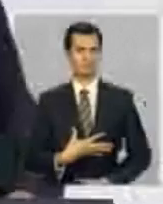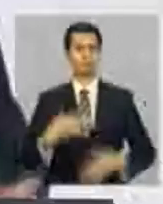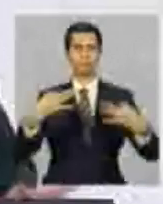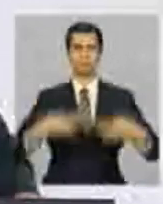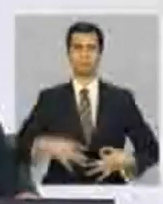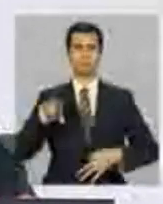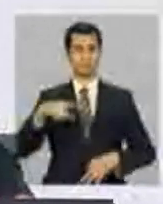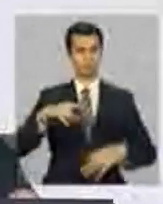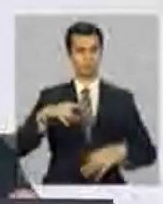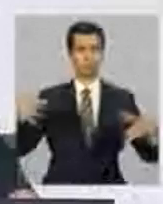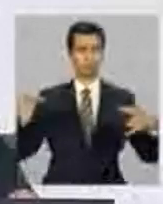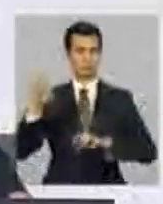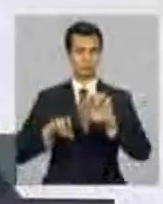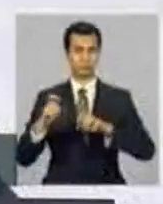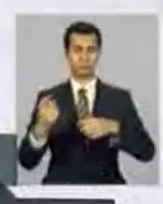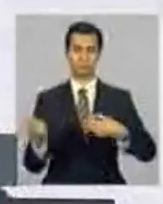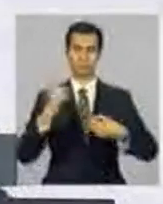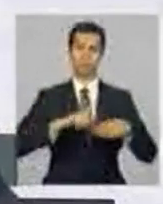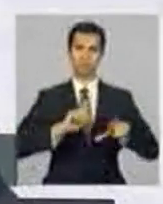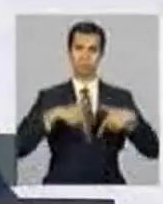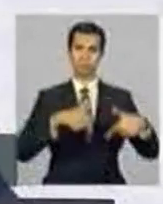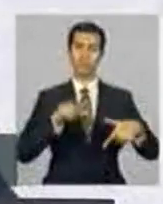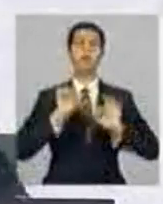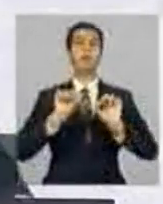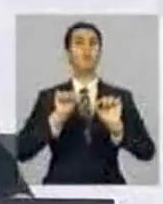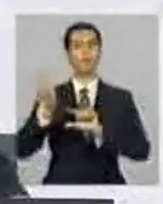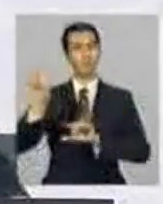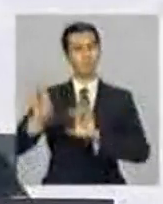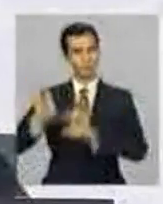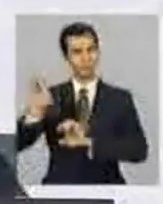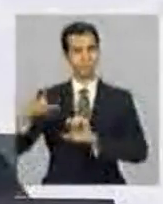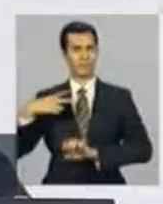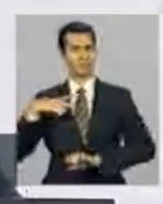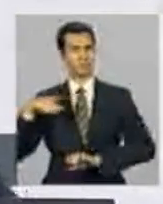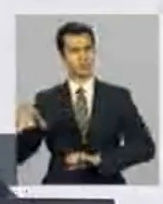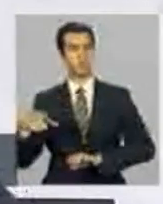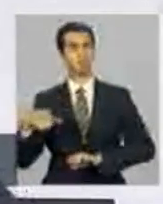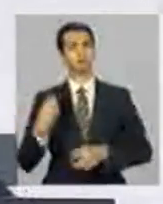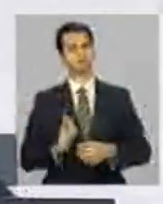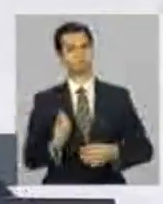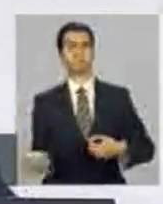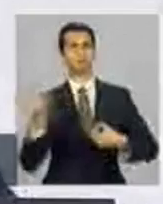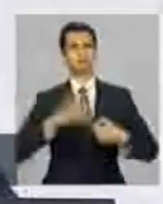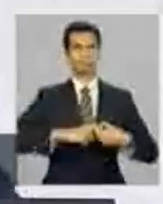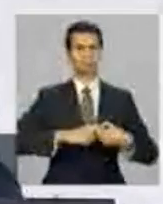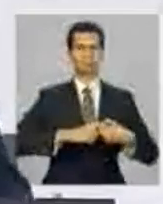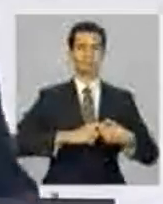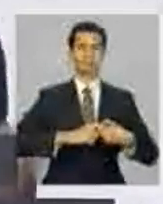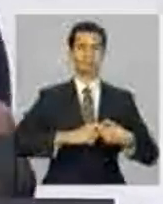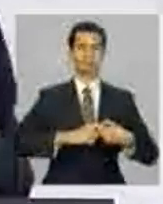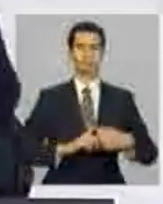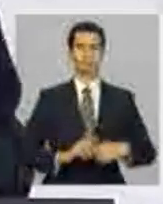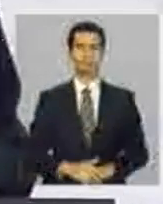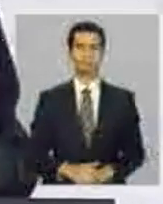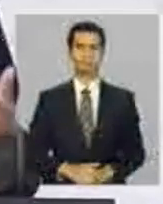de participação de empresas privadas brasileiras na